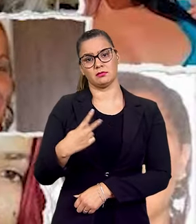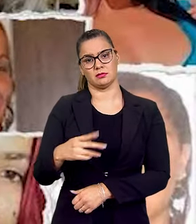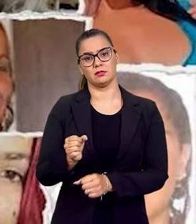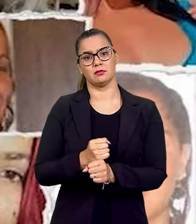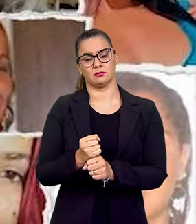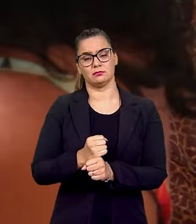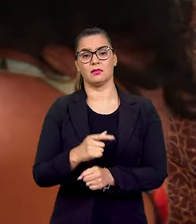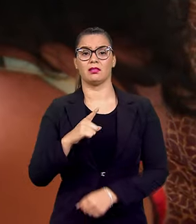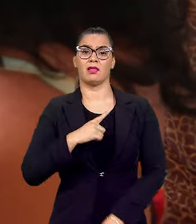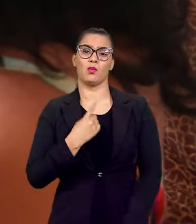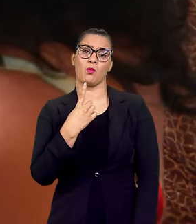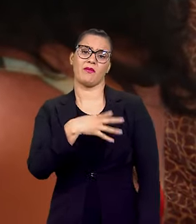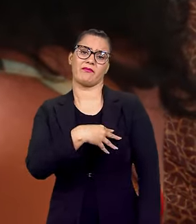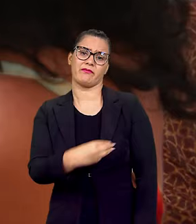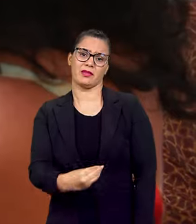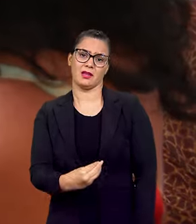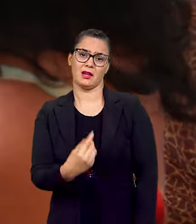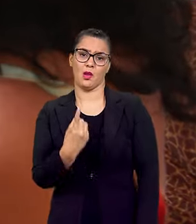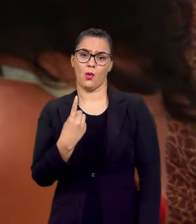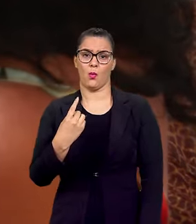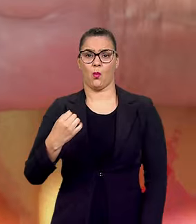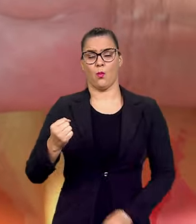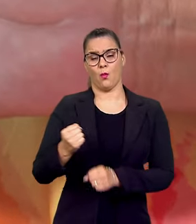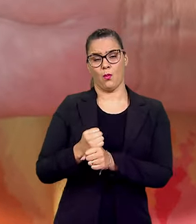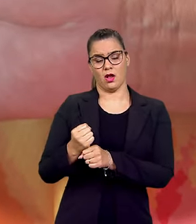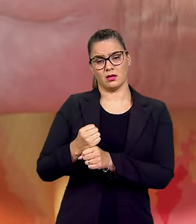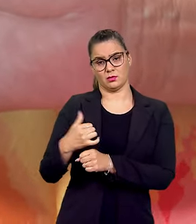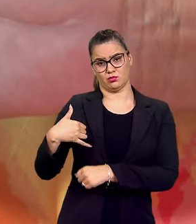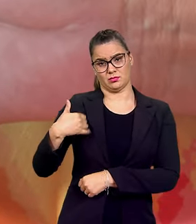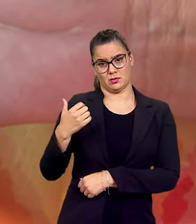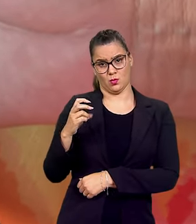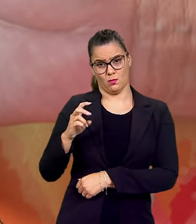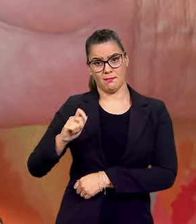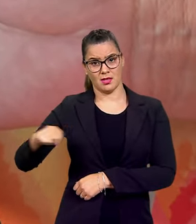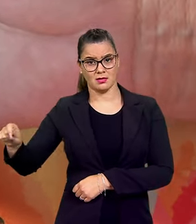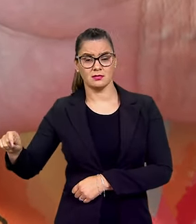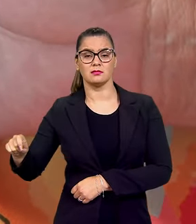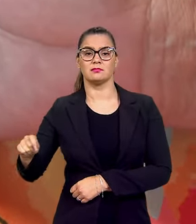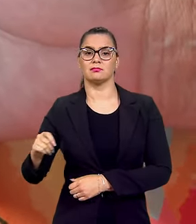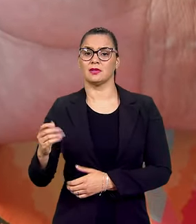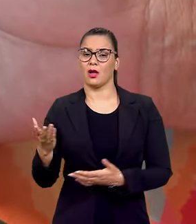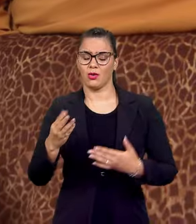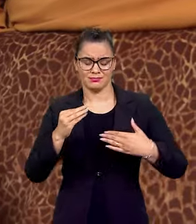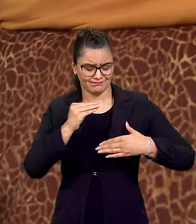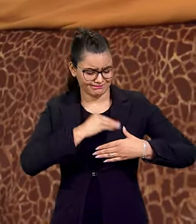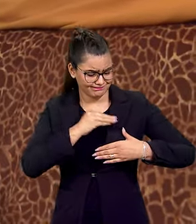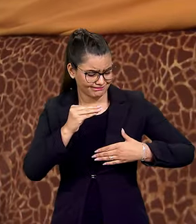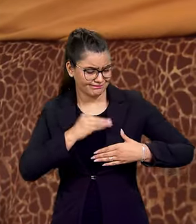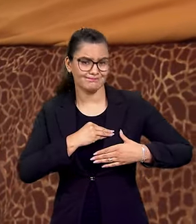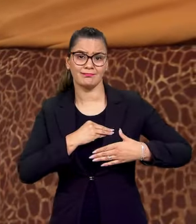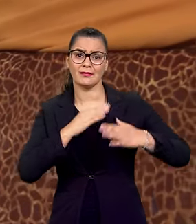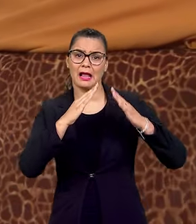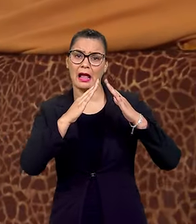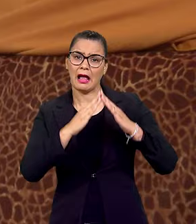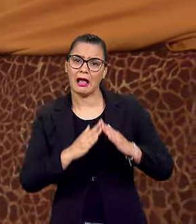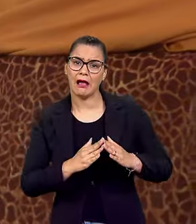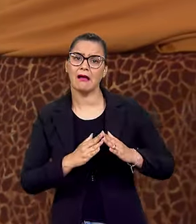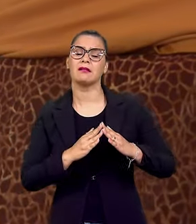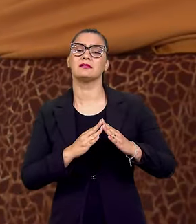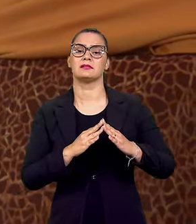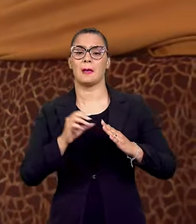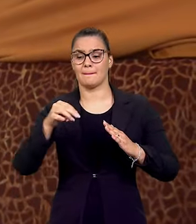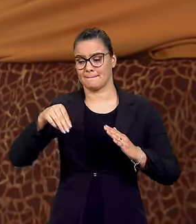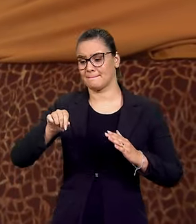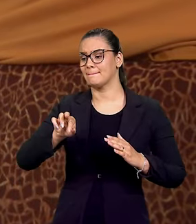só neste ano. Ela deixou uma filha de 1 ano e 5 meses e um vazio que agora ocupa um espaço gigante na